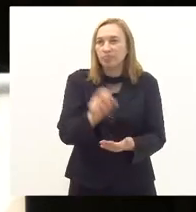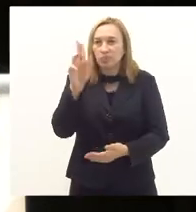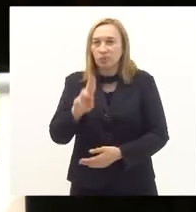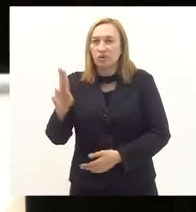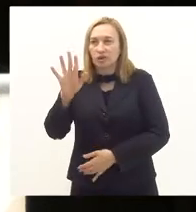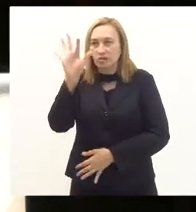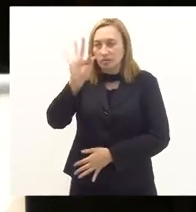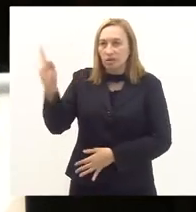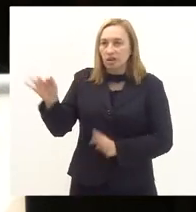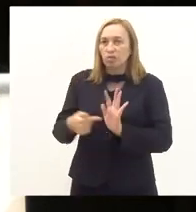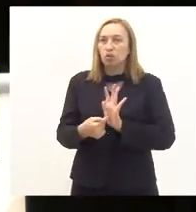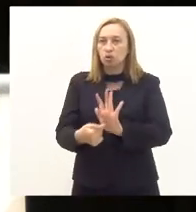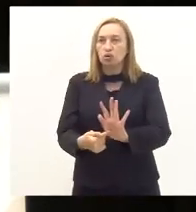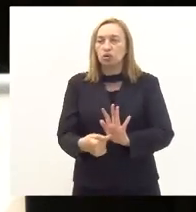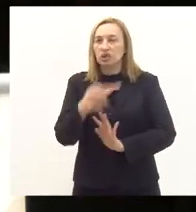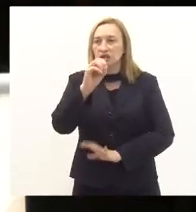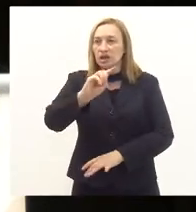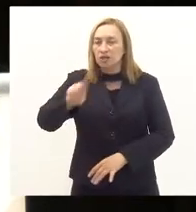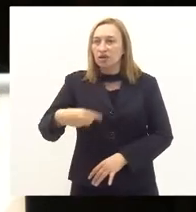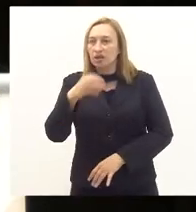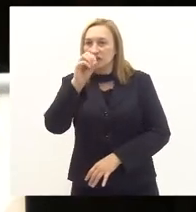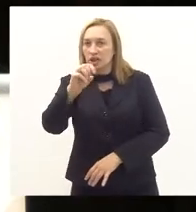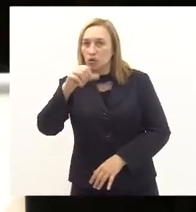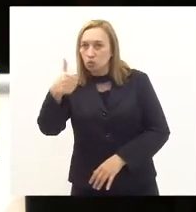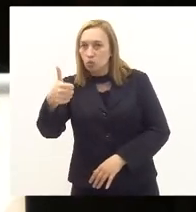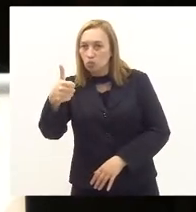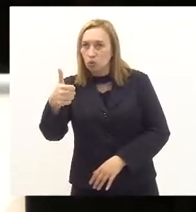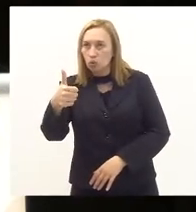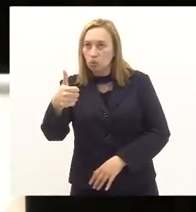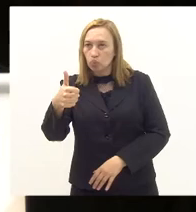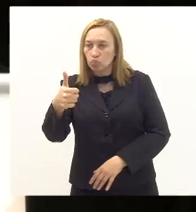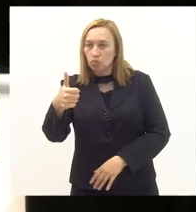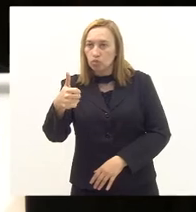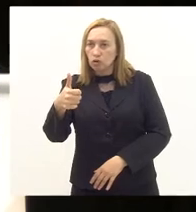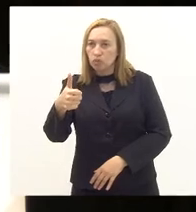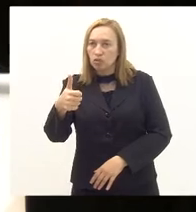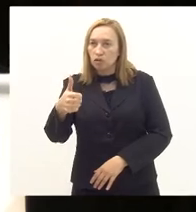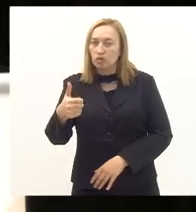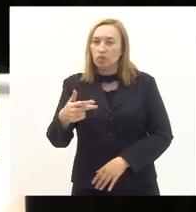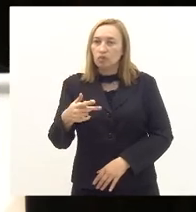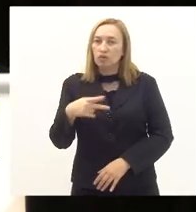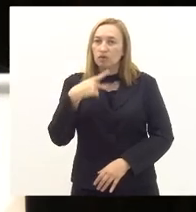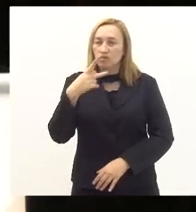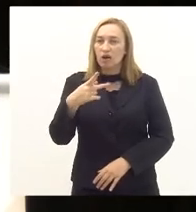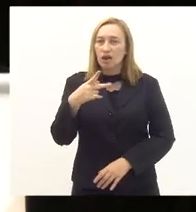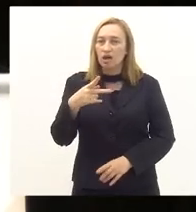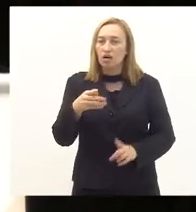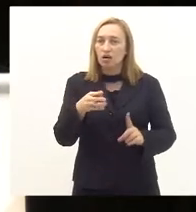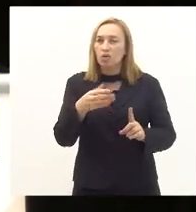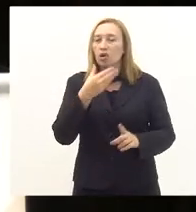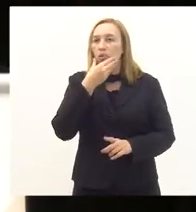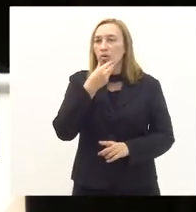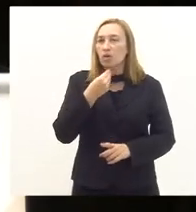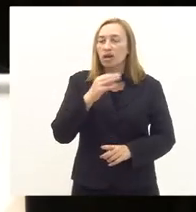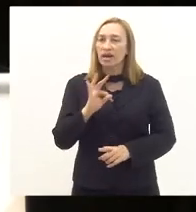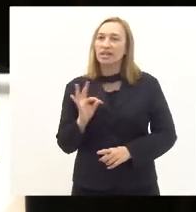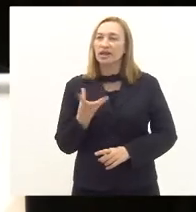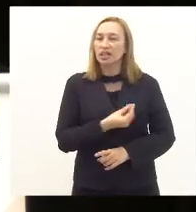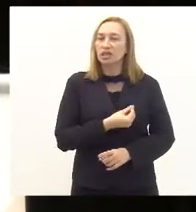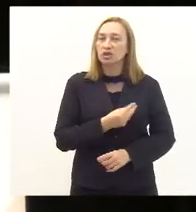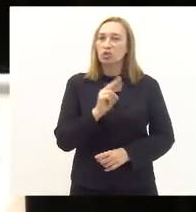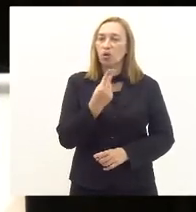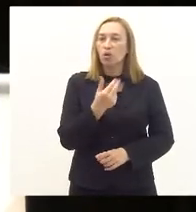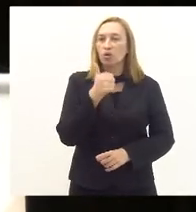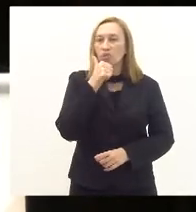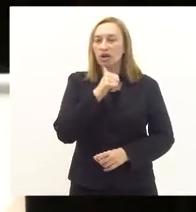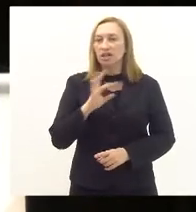federais, mostrou que apenas 0,01 se declaram homens trans ou mulheres trans. É óbvio que isso